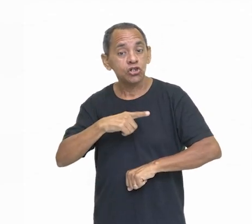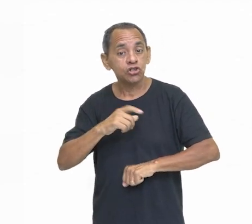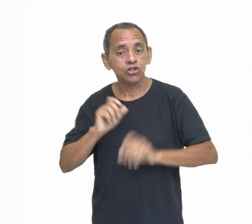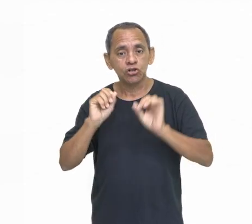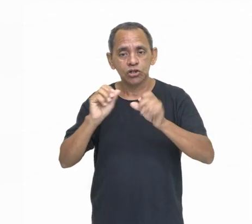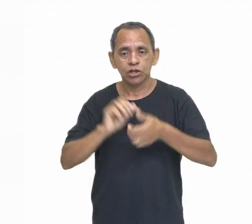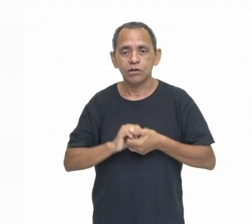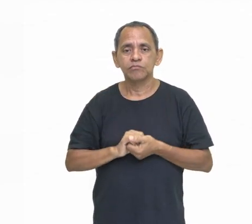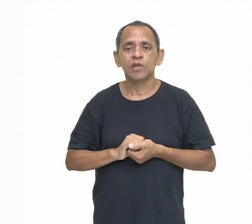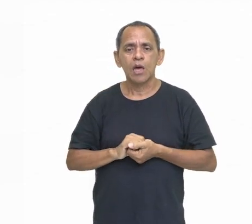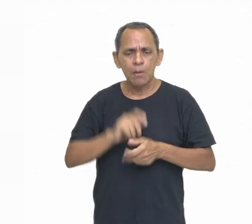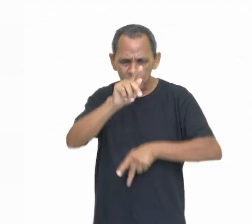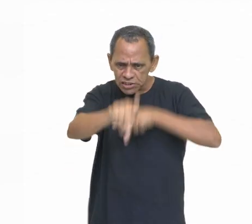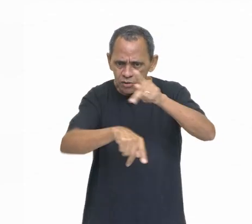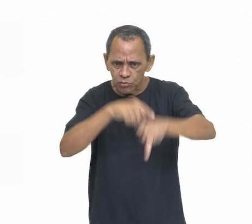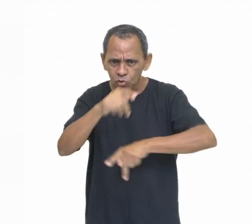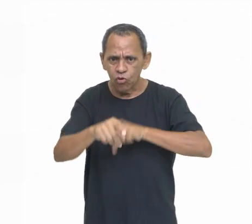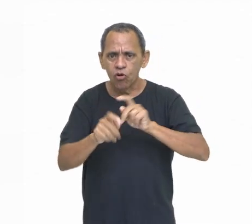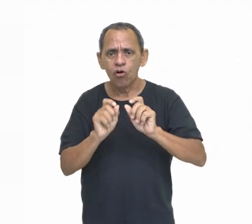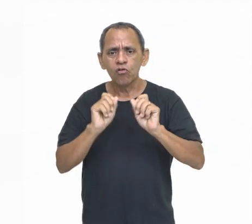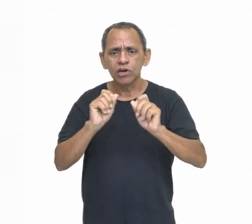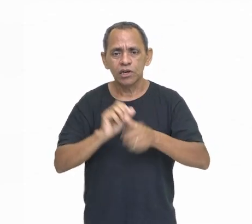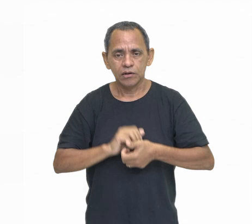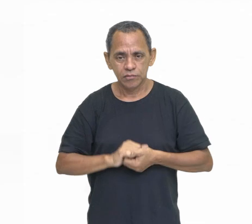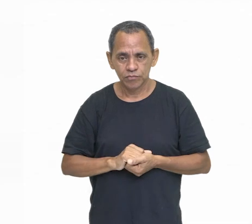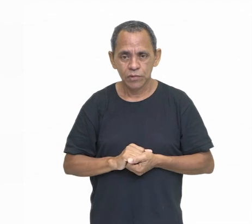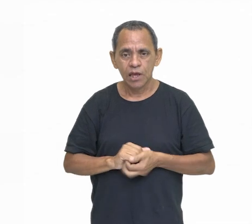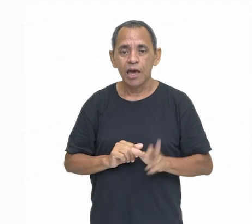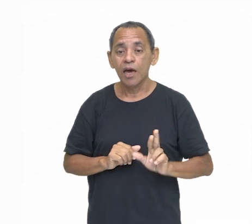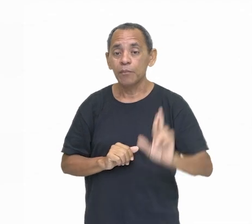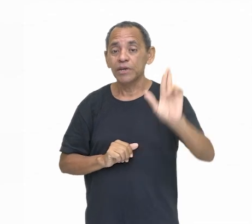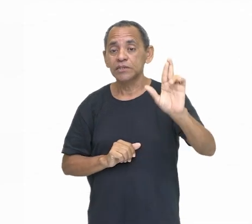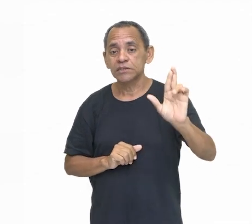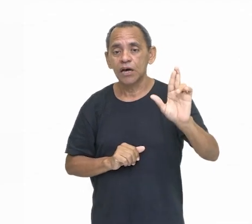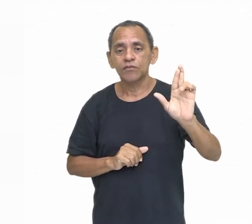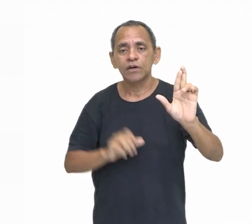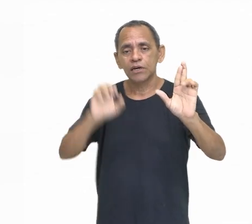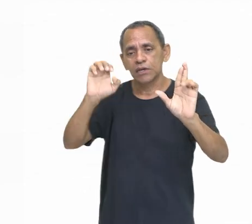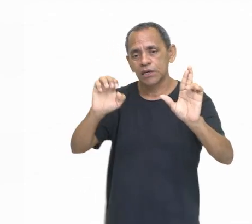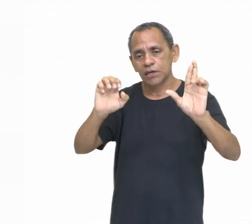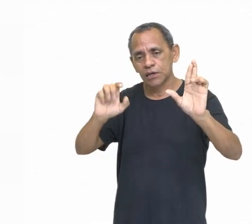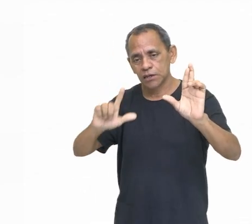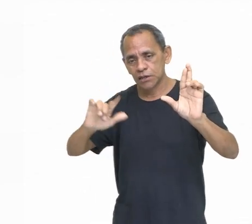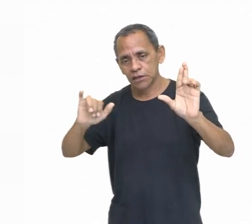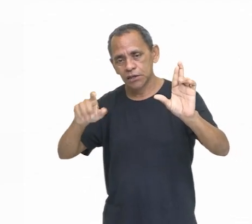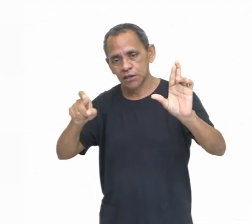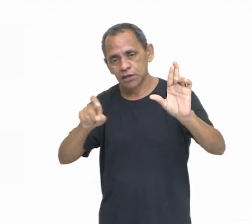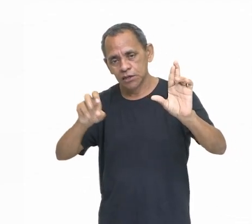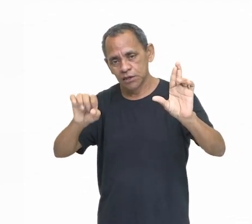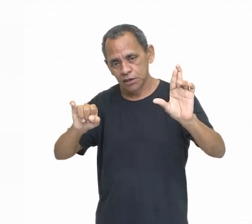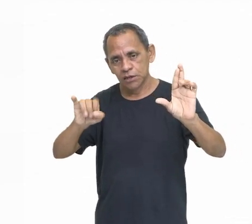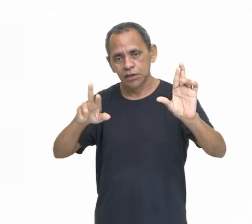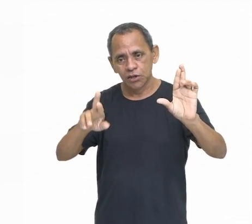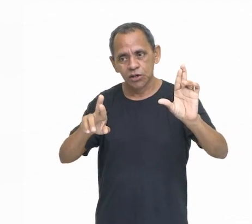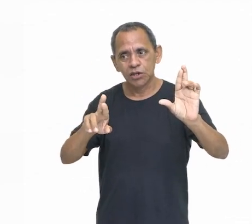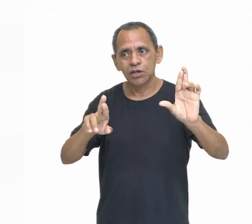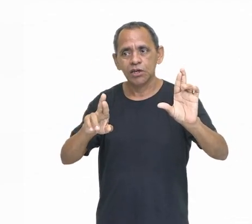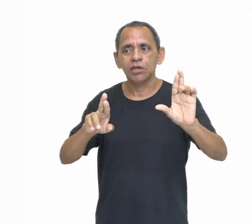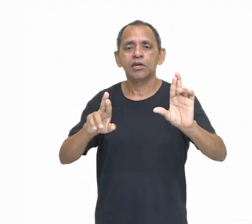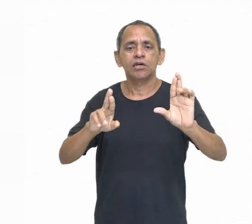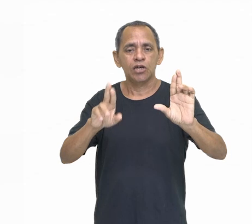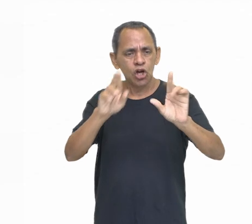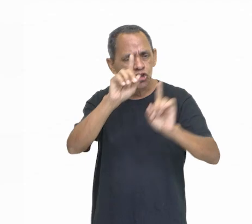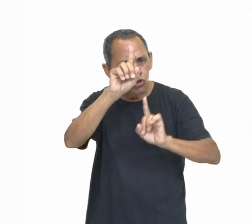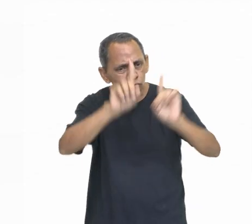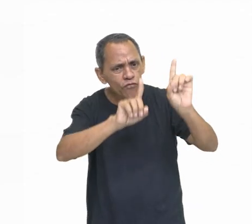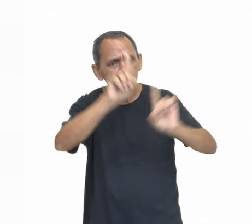o chocolate era mais do que uma bebida, era um elixir divino, um símbolo de